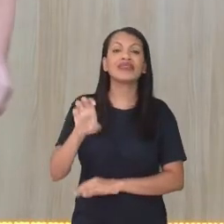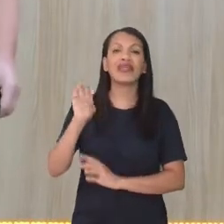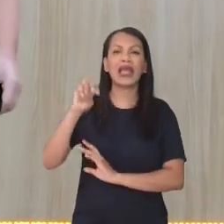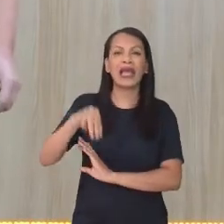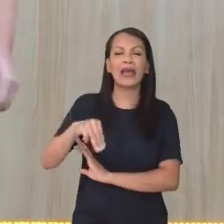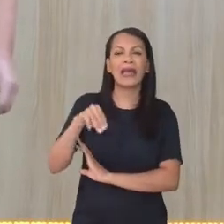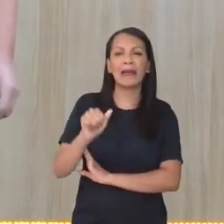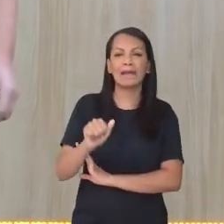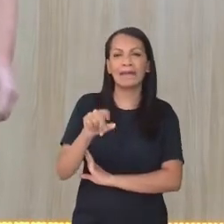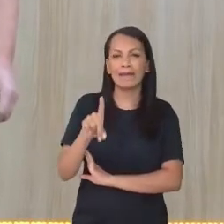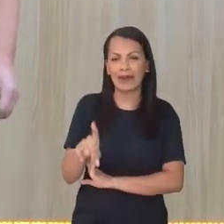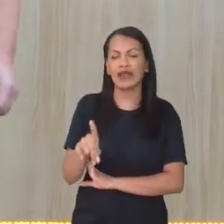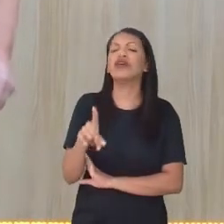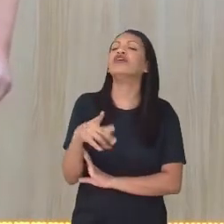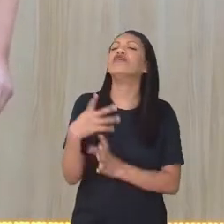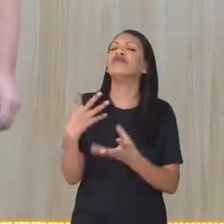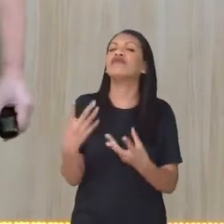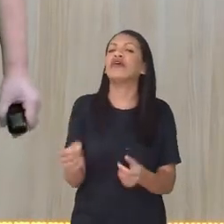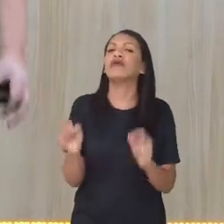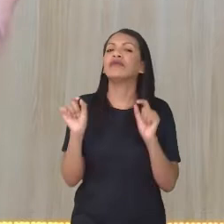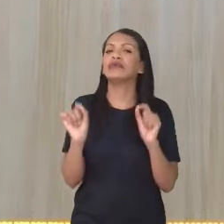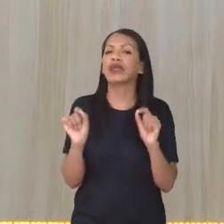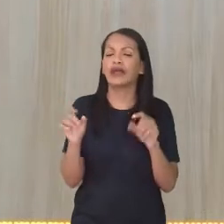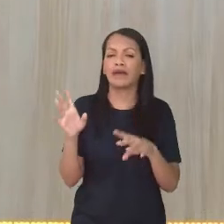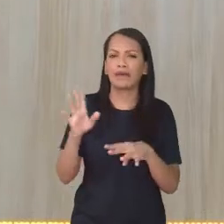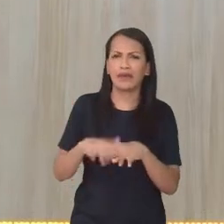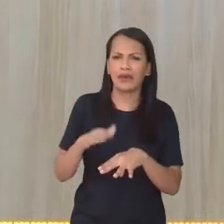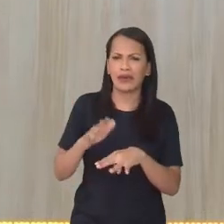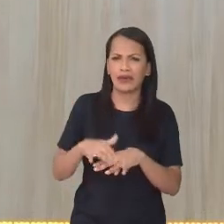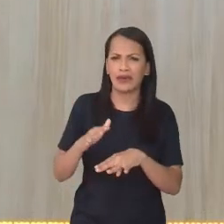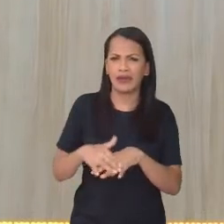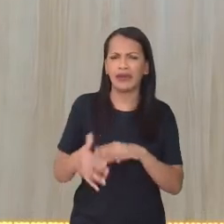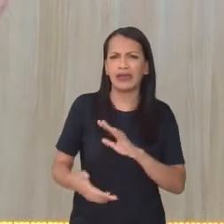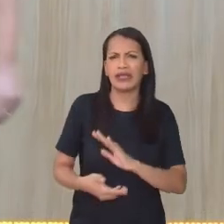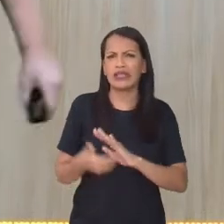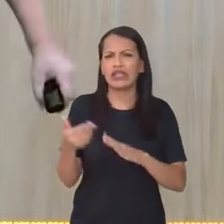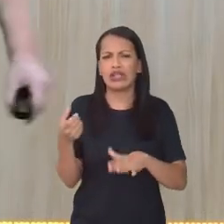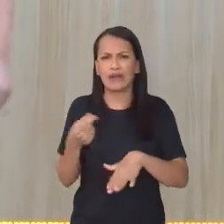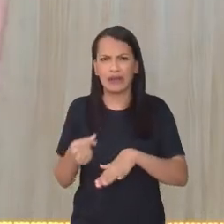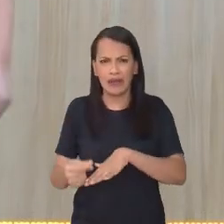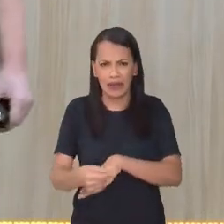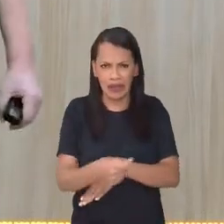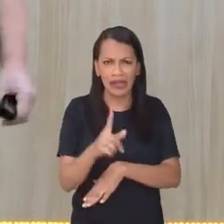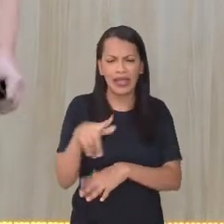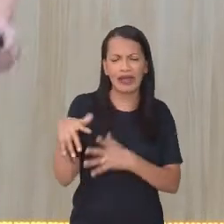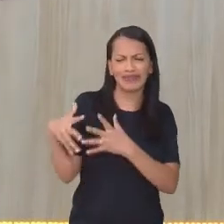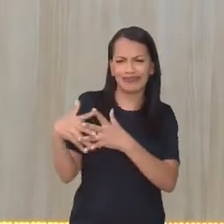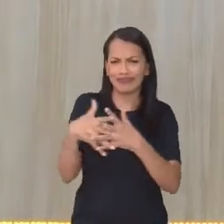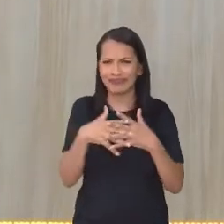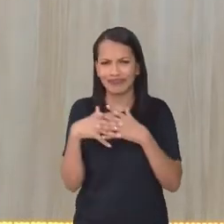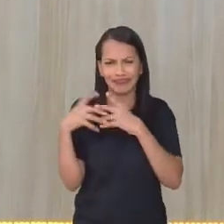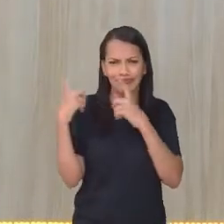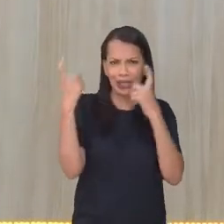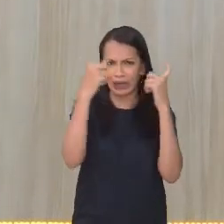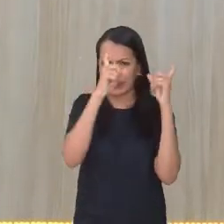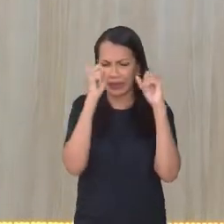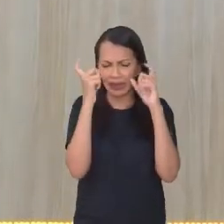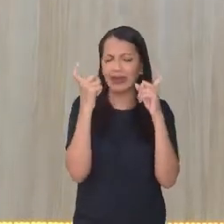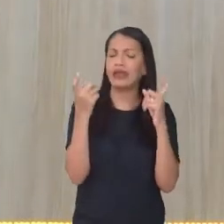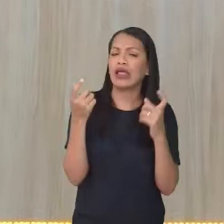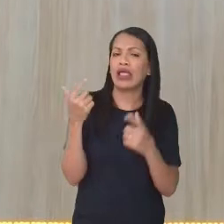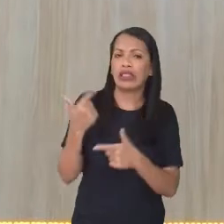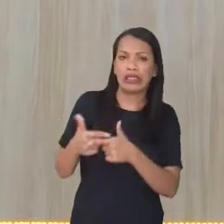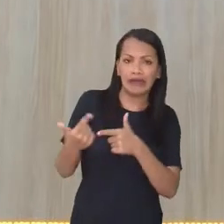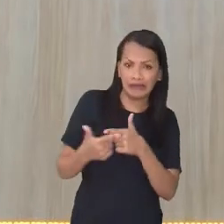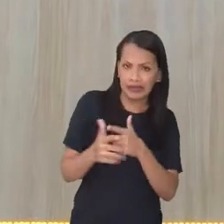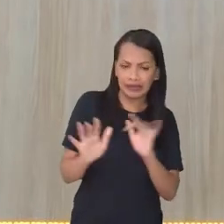gente vai desmistificar matemática, tirar essa fake news que matemática é complicado. Matemática, além